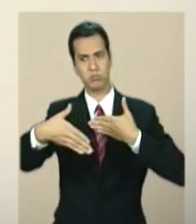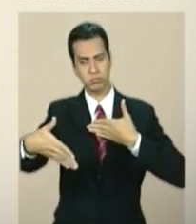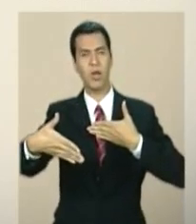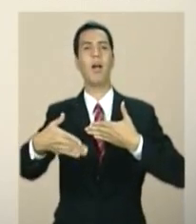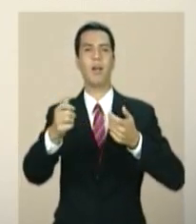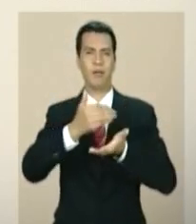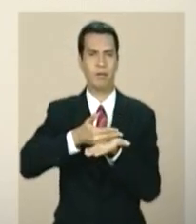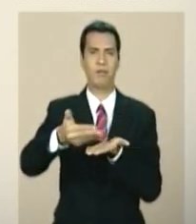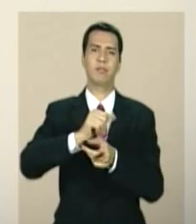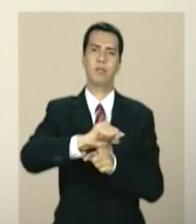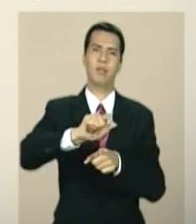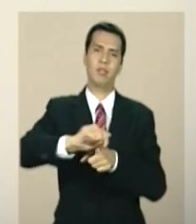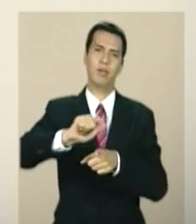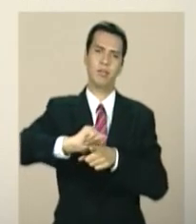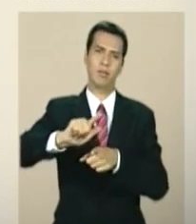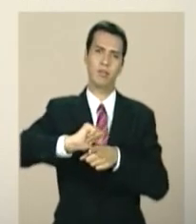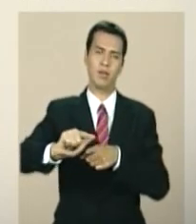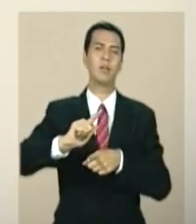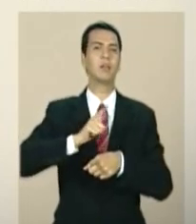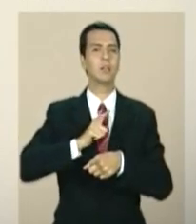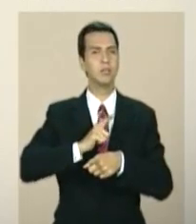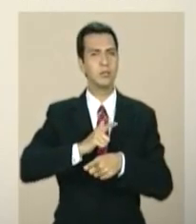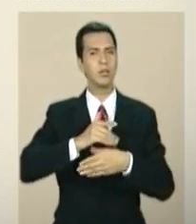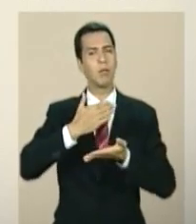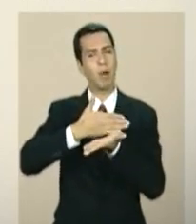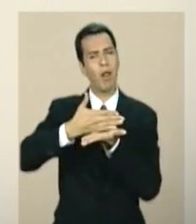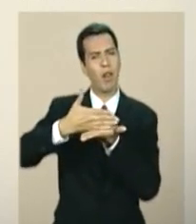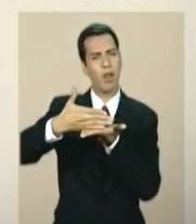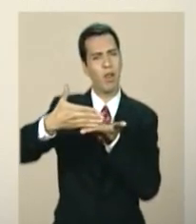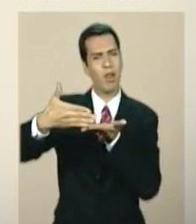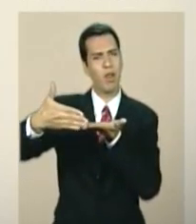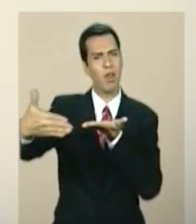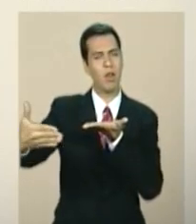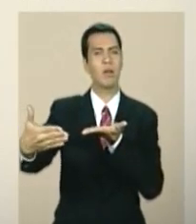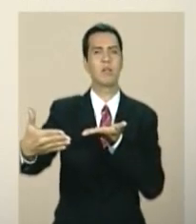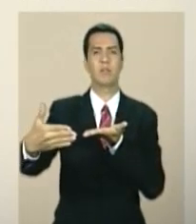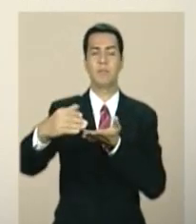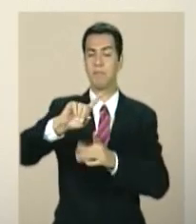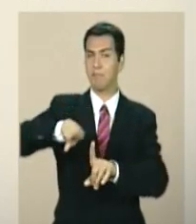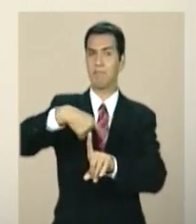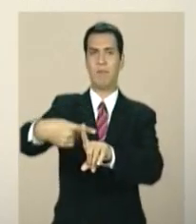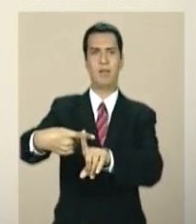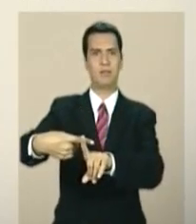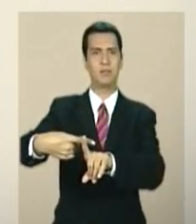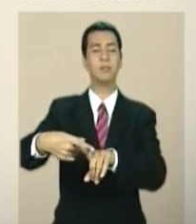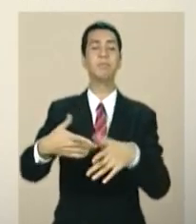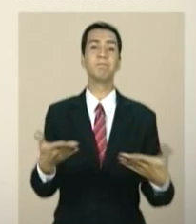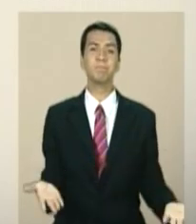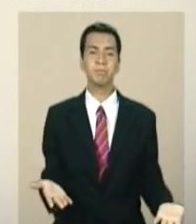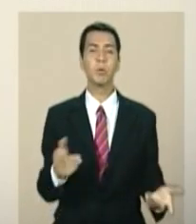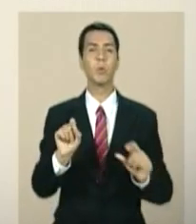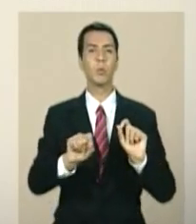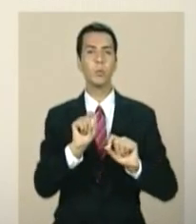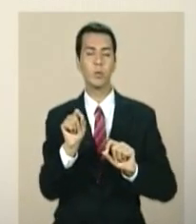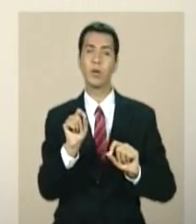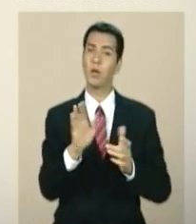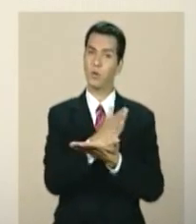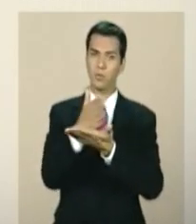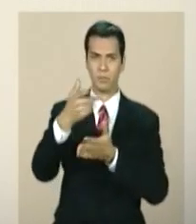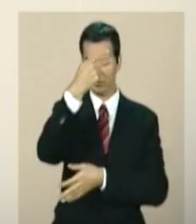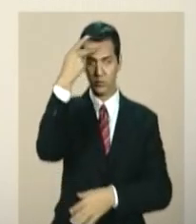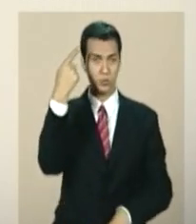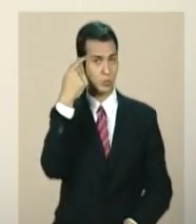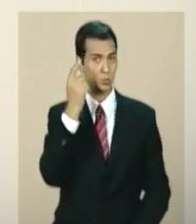três vezes maior do que a duração do curso mais um ano tem um detalhe fundamental que pouca gente